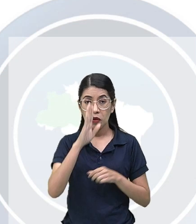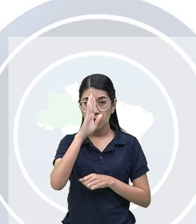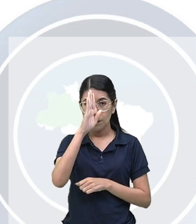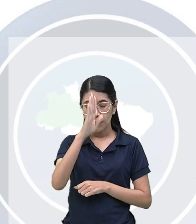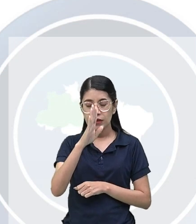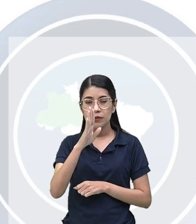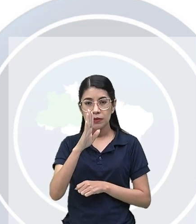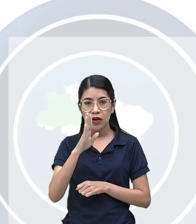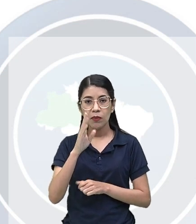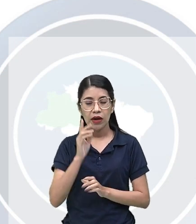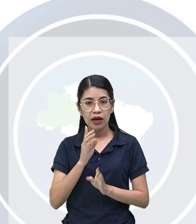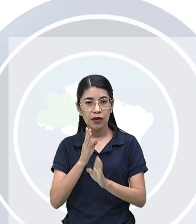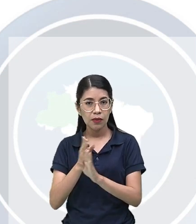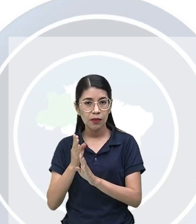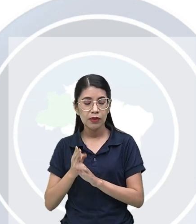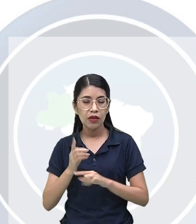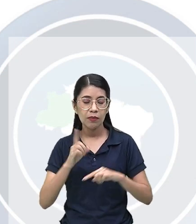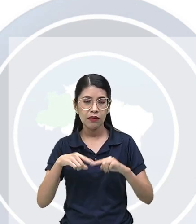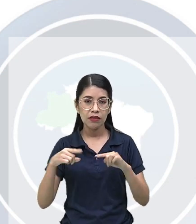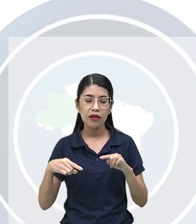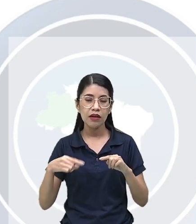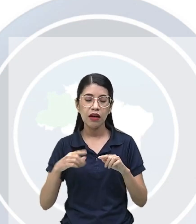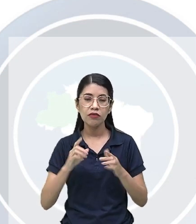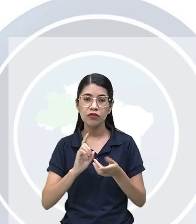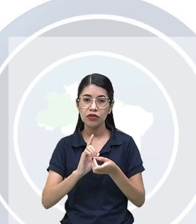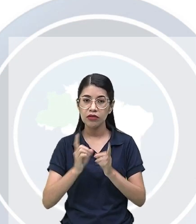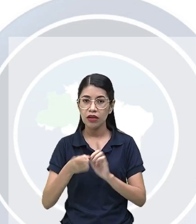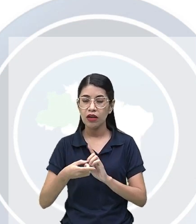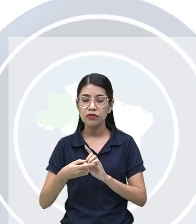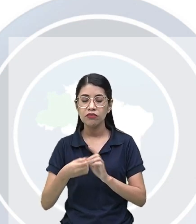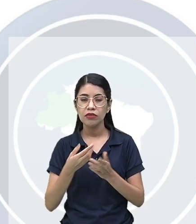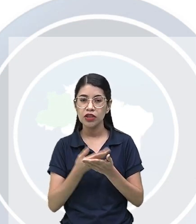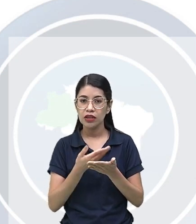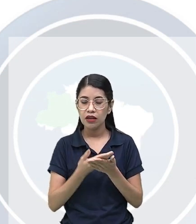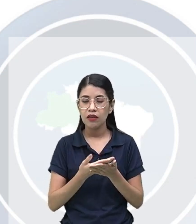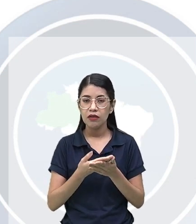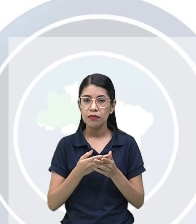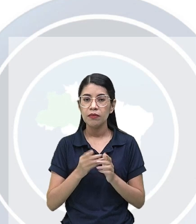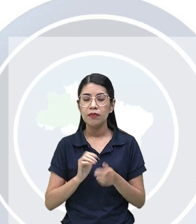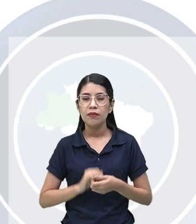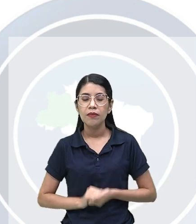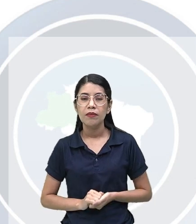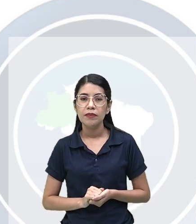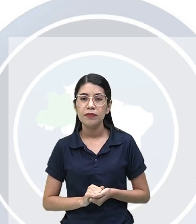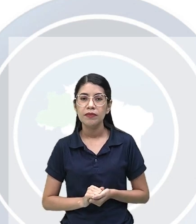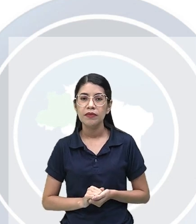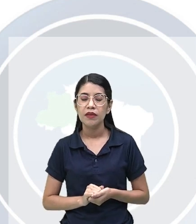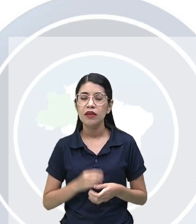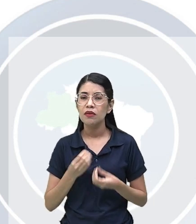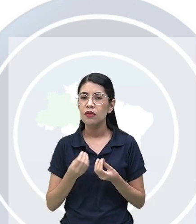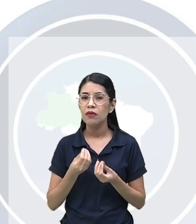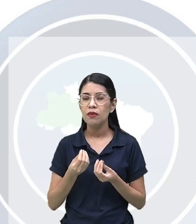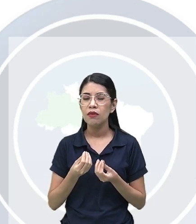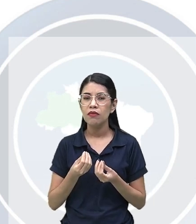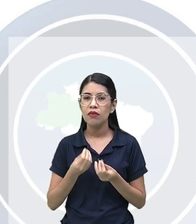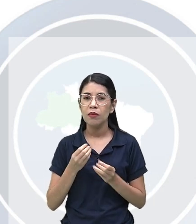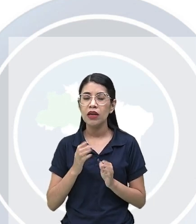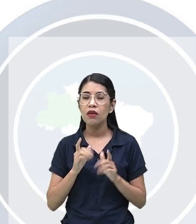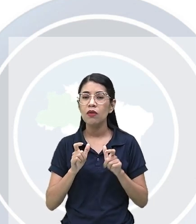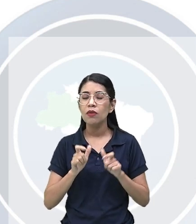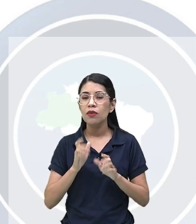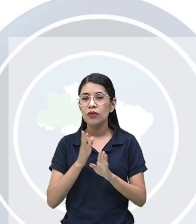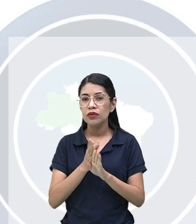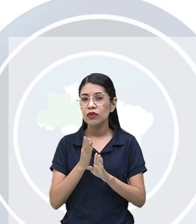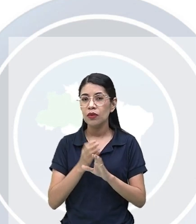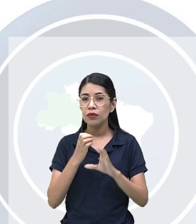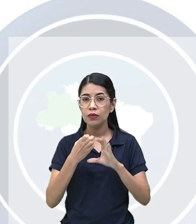para chegar material didático para o professor, né, para que ele possa estar trabalhando. Então, onde é que está esse e-mail da turma? Os